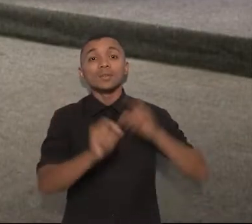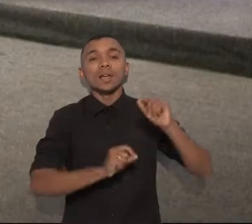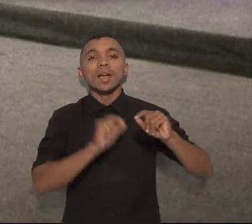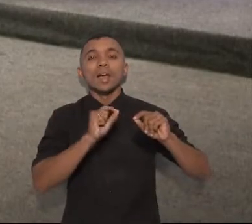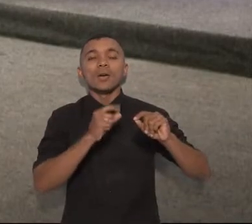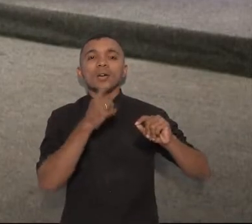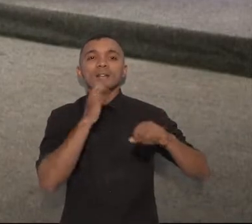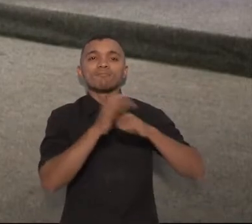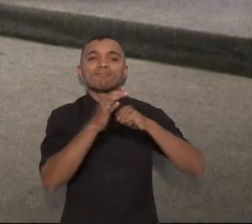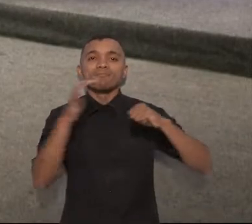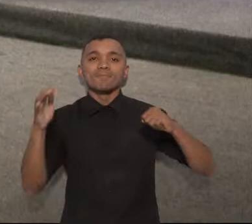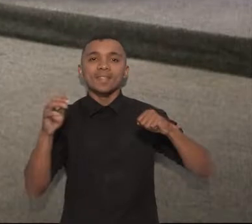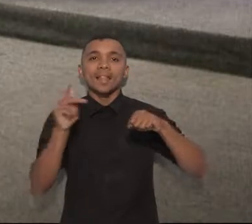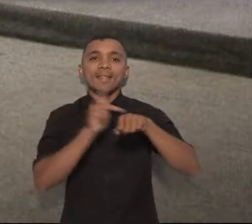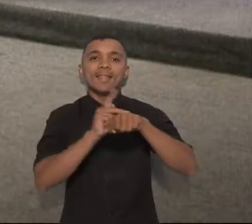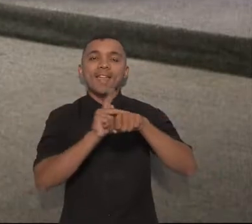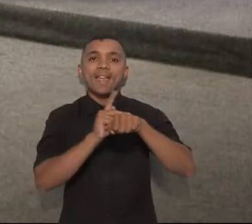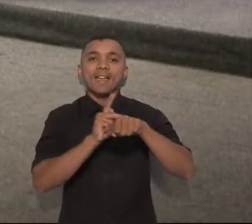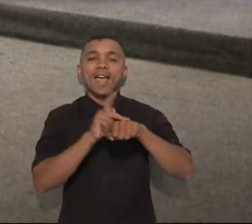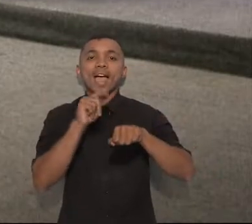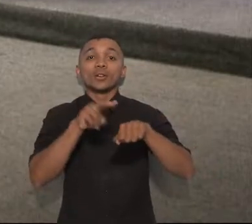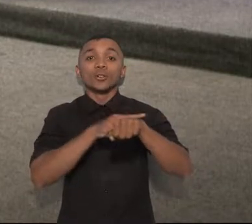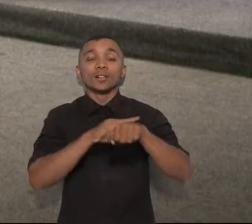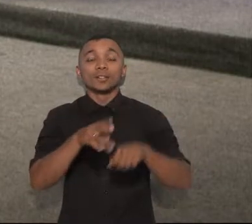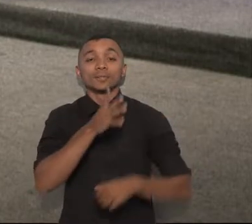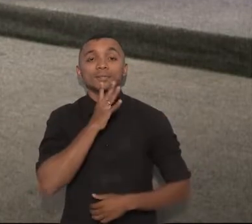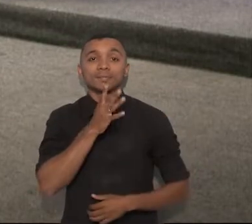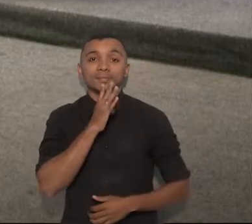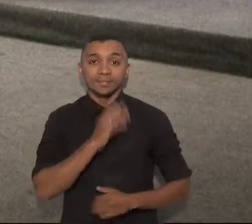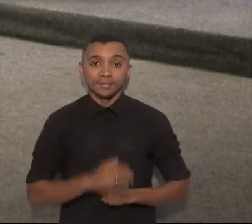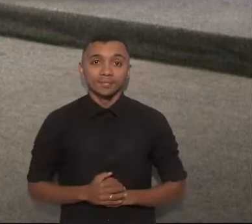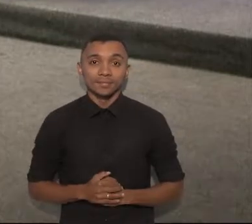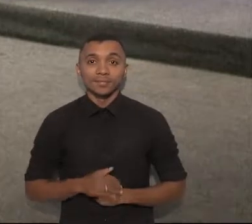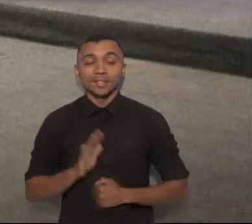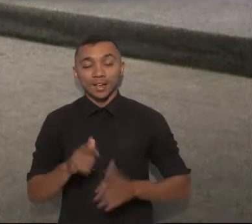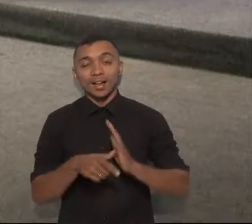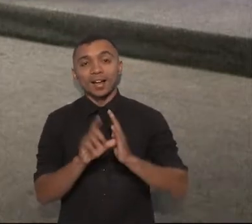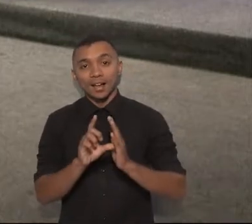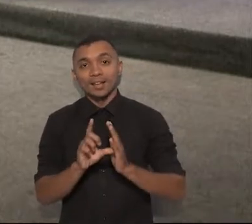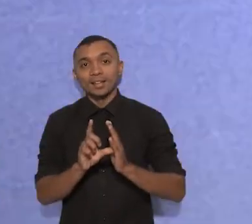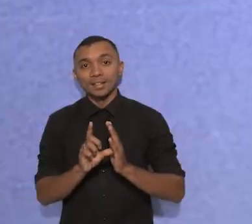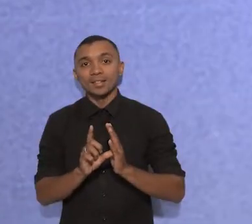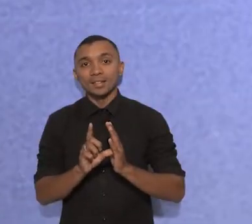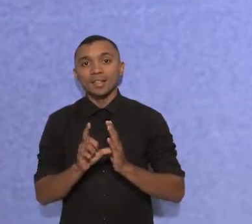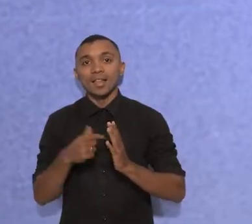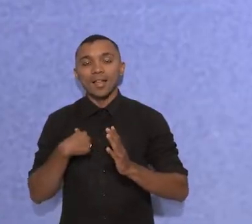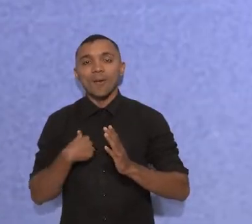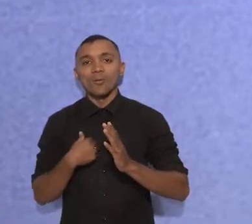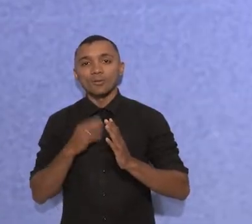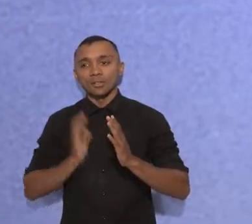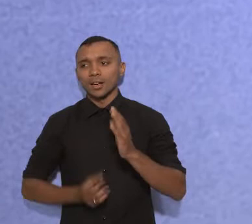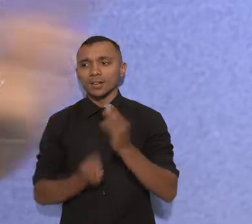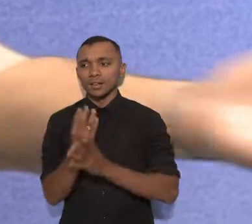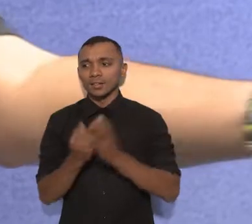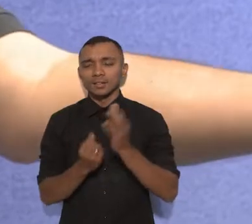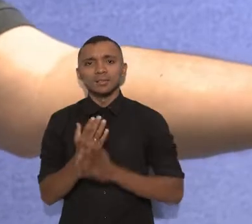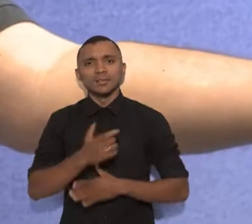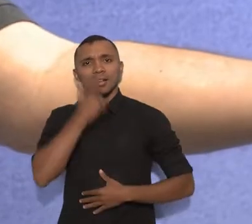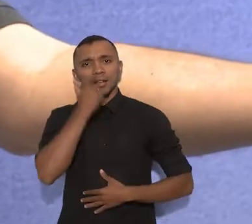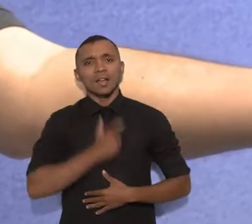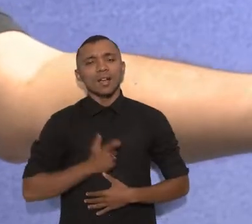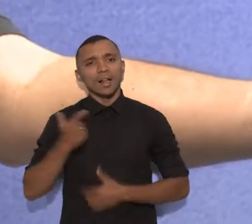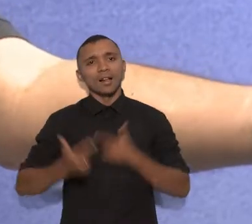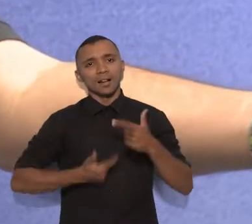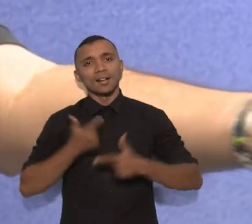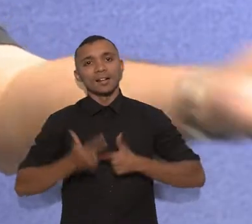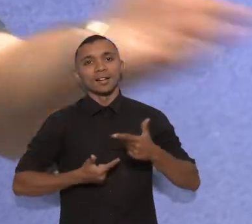homenagem ao que jogador. Também é homenagem ao Leônidas da Silva. E que eu fabriquei muito lá, inclusive, no Brooklyn, em São Paulo. Você fabricava? Eu era peão. Ah, pensei